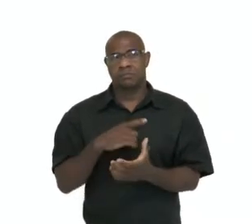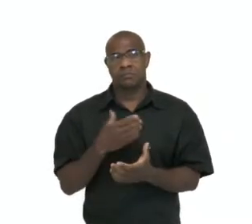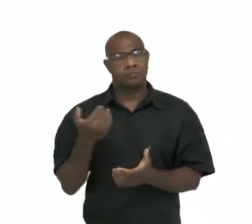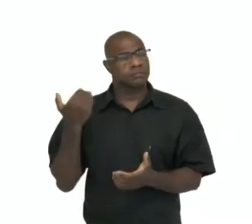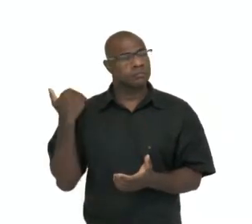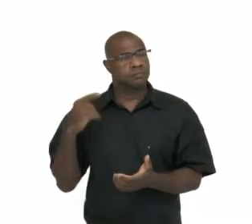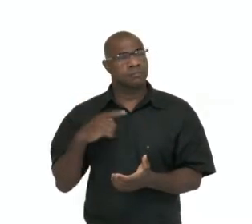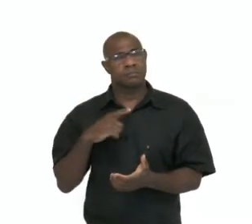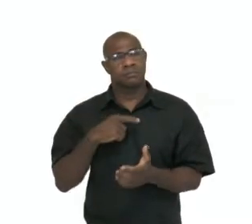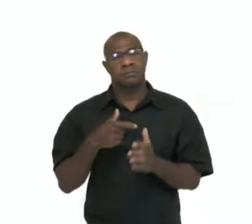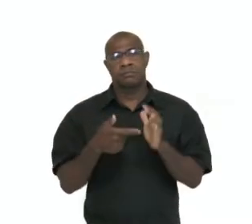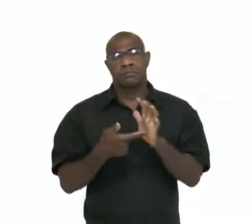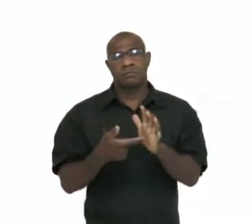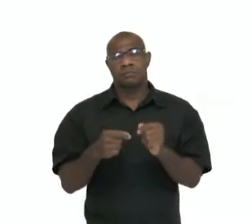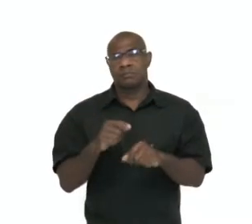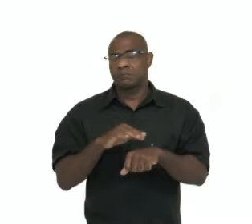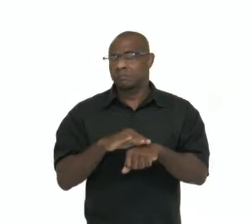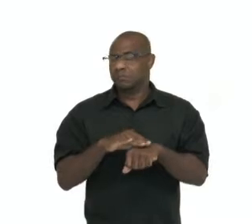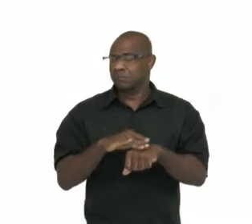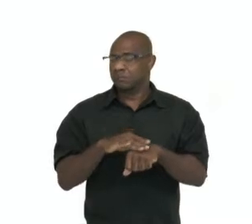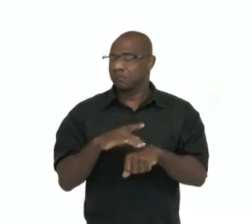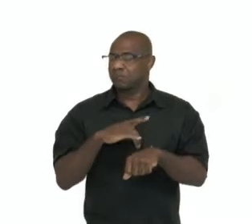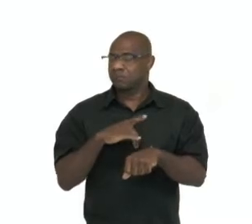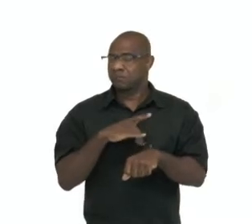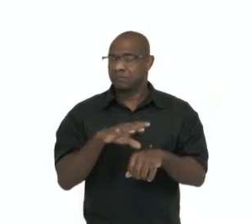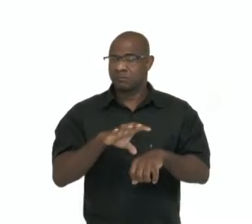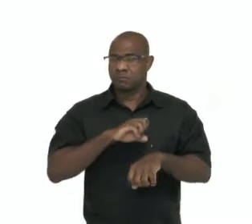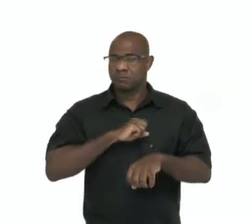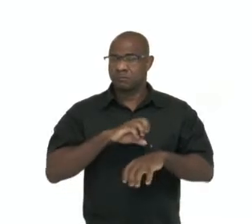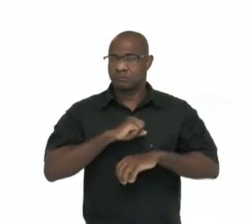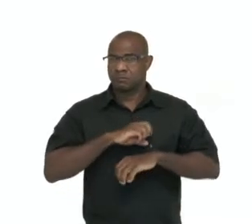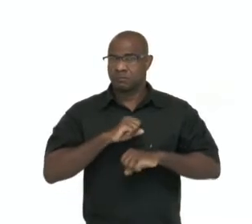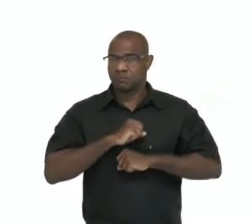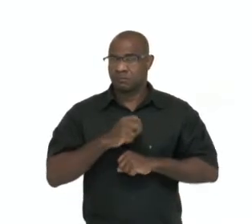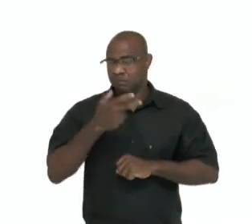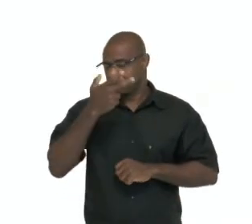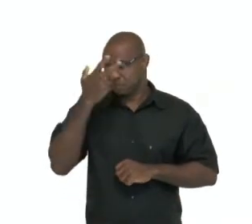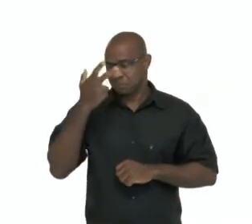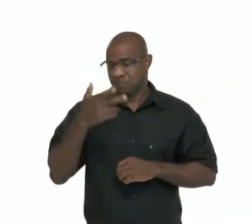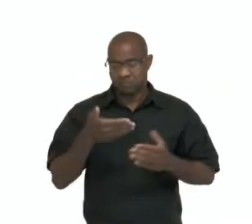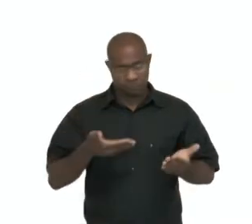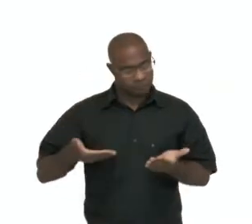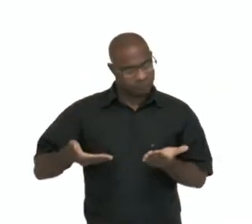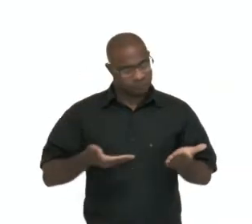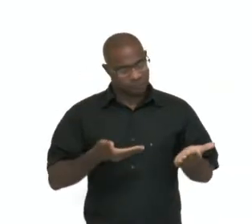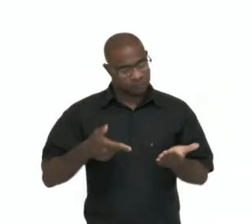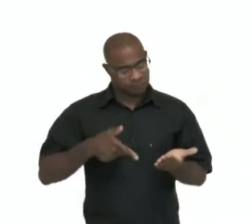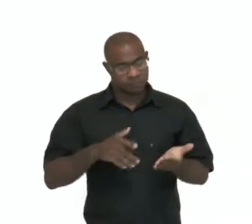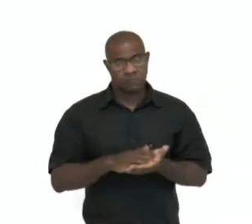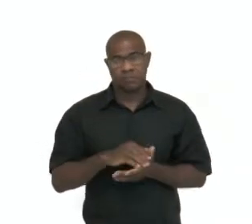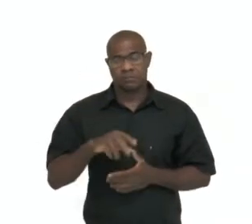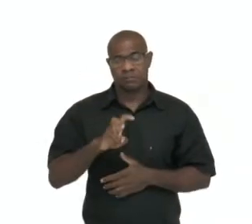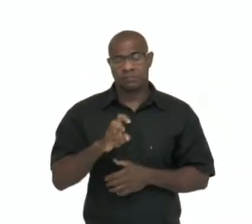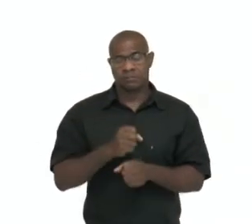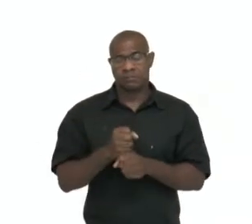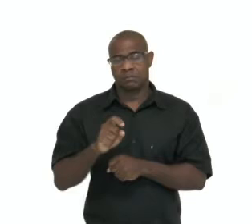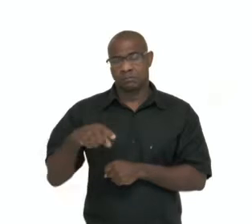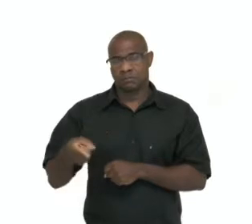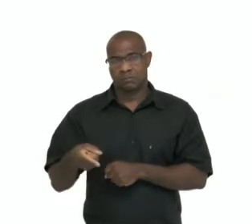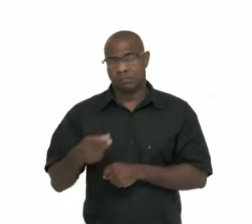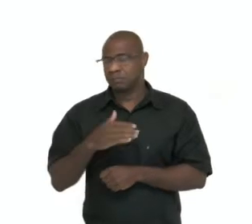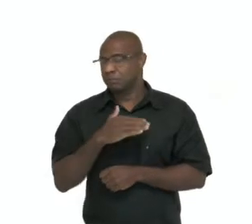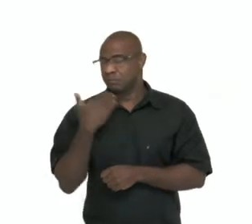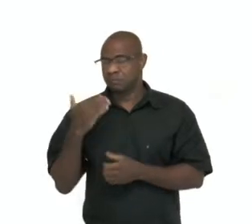praxe contra a transmissão de doenças venéreas aos recém-nascidos. Quase 5 anos depois do falecimento, numa carta